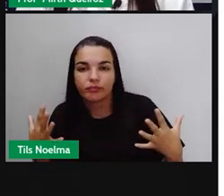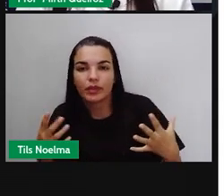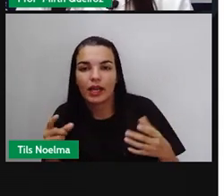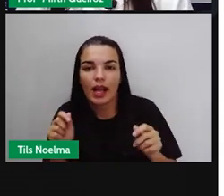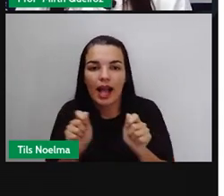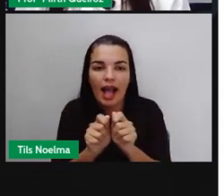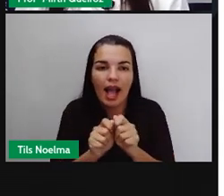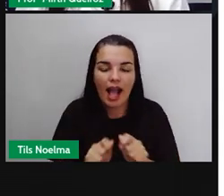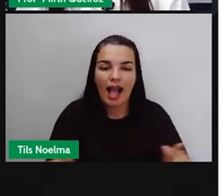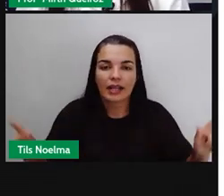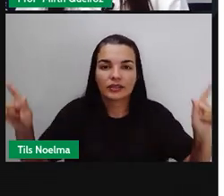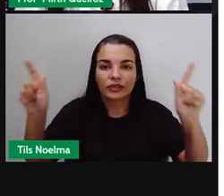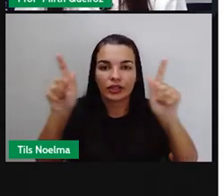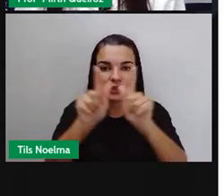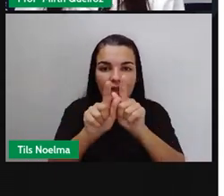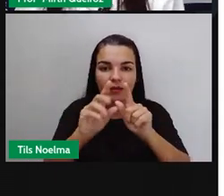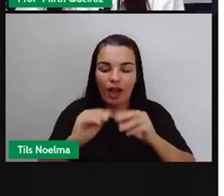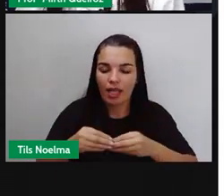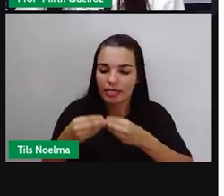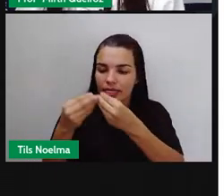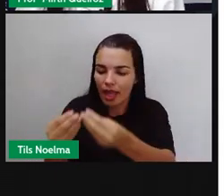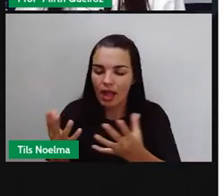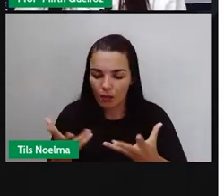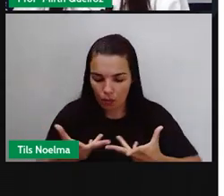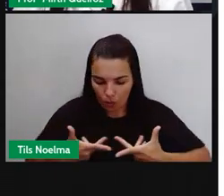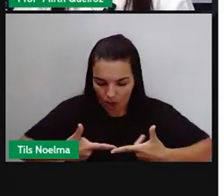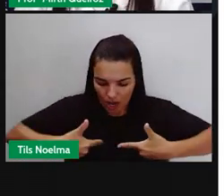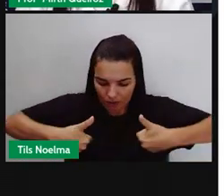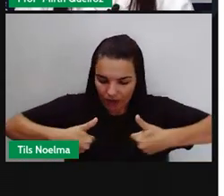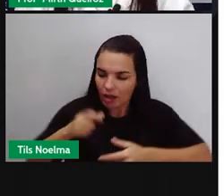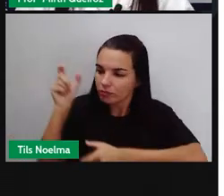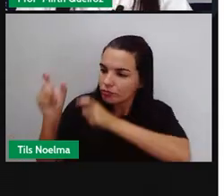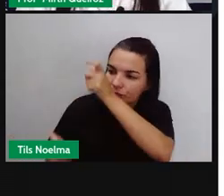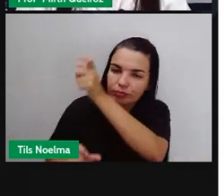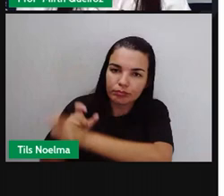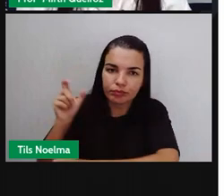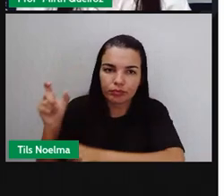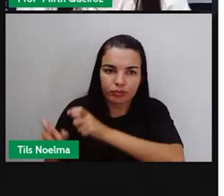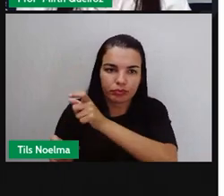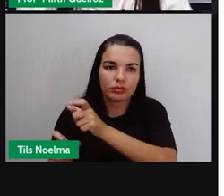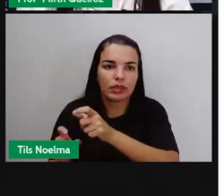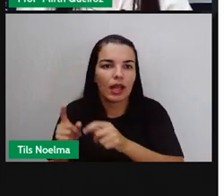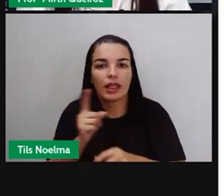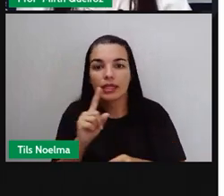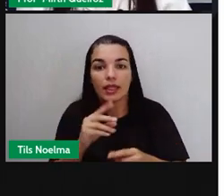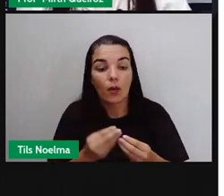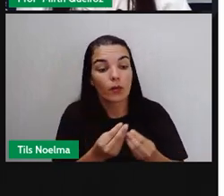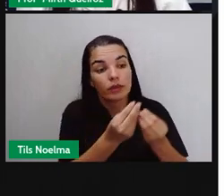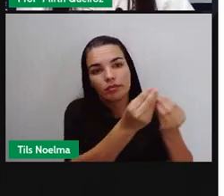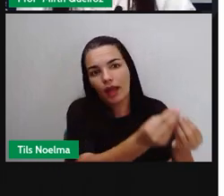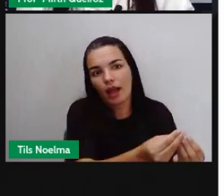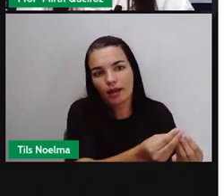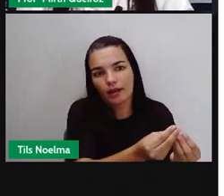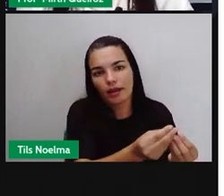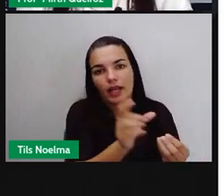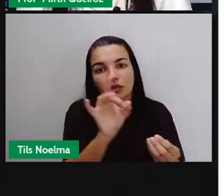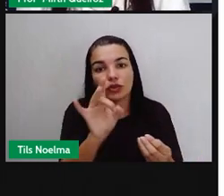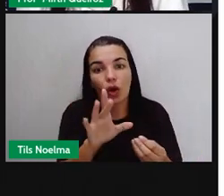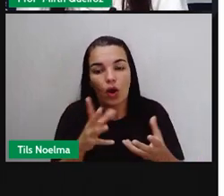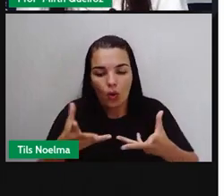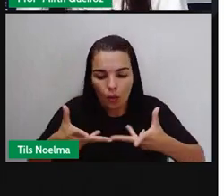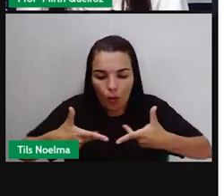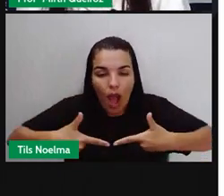é qualificar o substantivo e não dar qualidade ao substantivo. Às vezes,